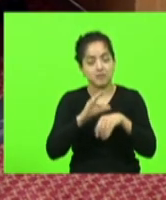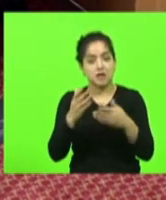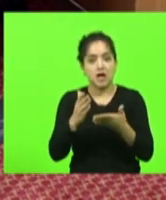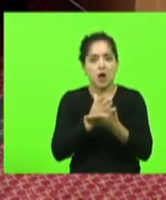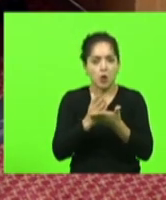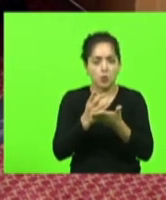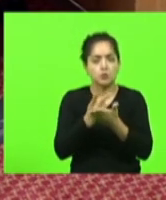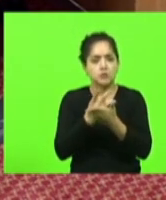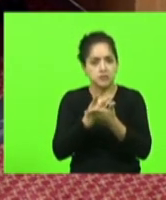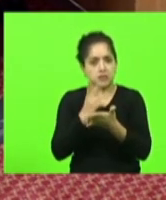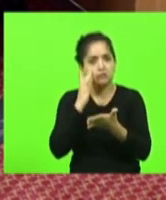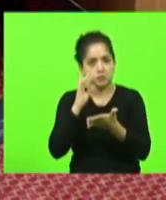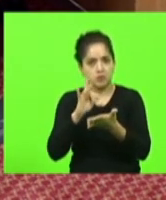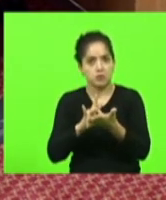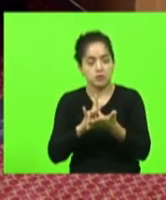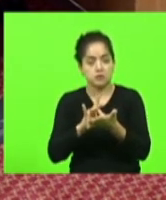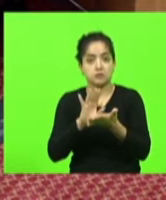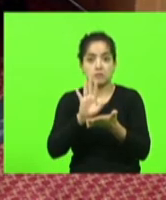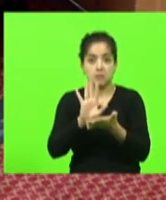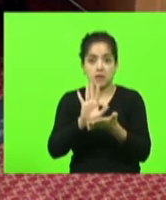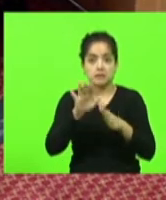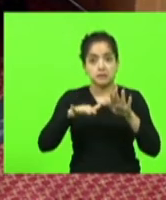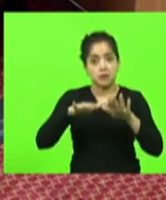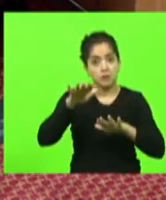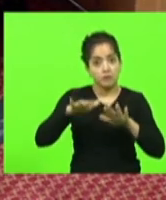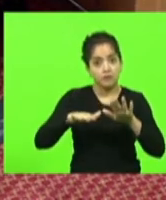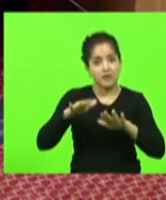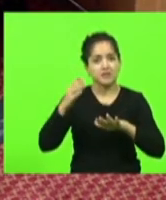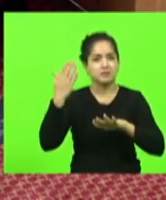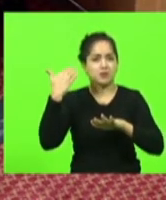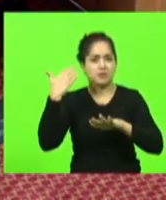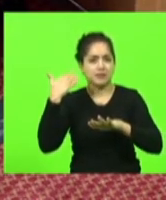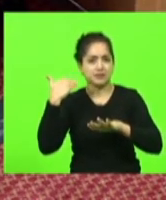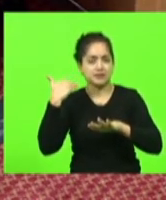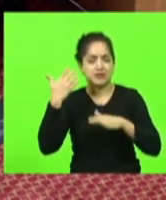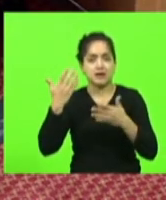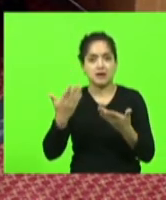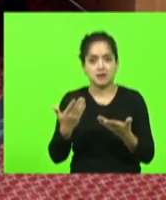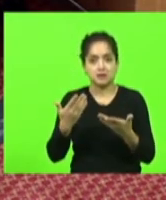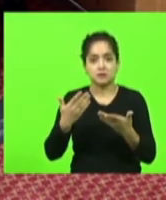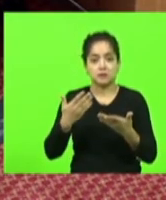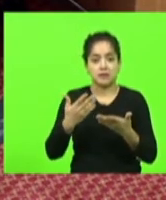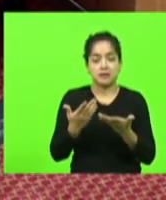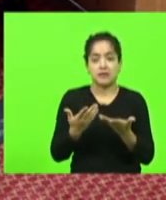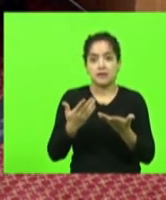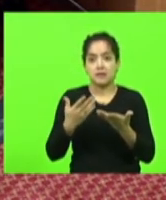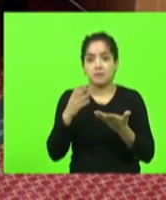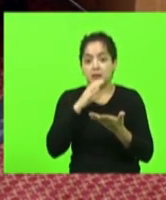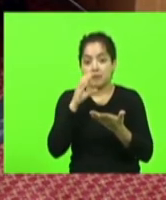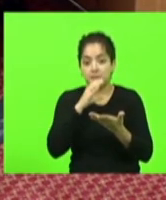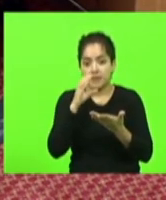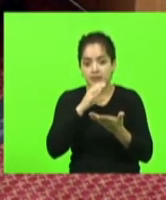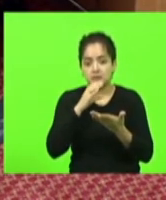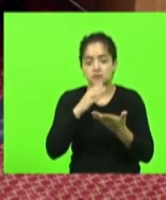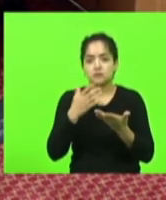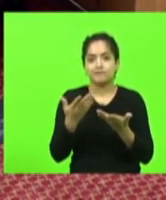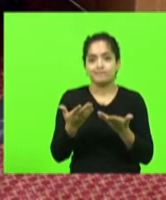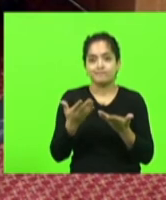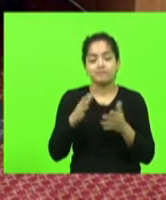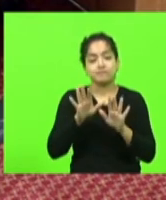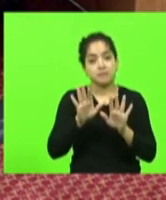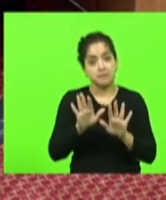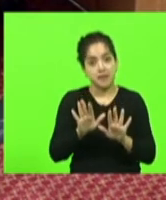alguns erros eu reconheço né talvez pela época pela precipitação pela pressa algumas coisas passaram